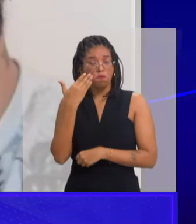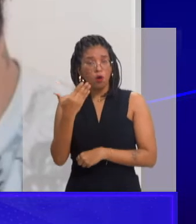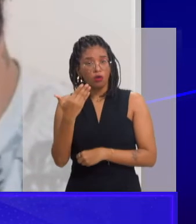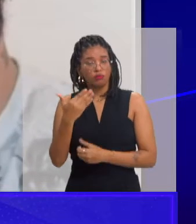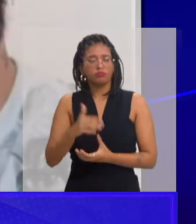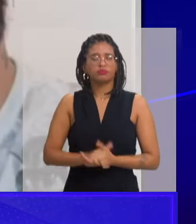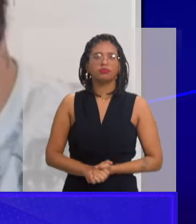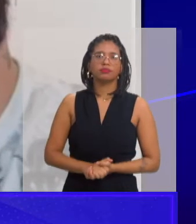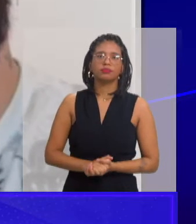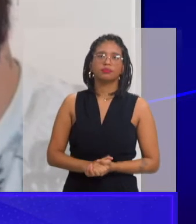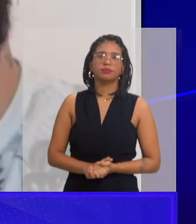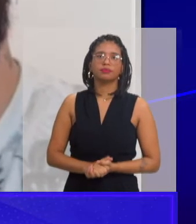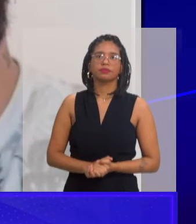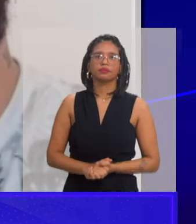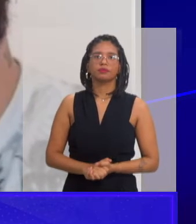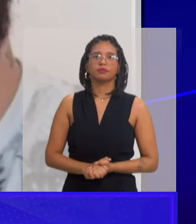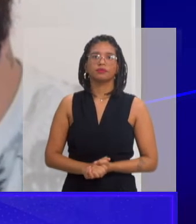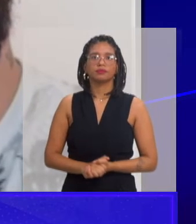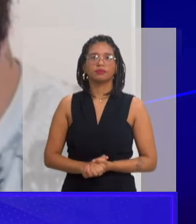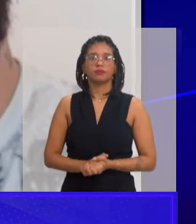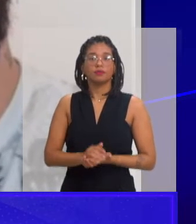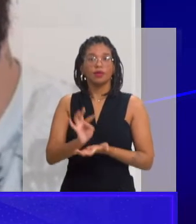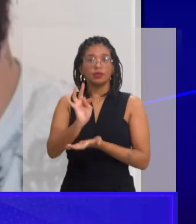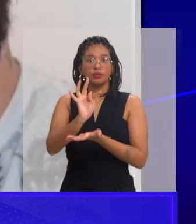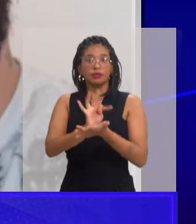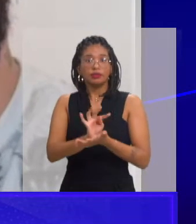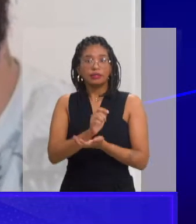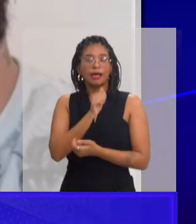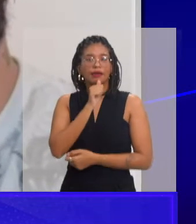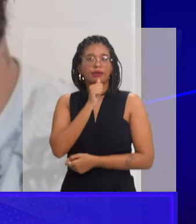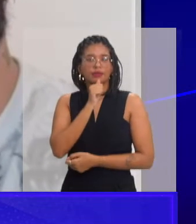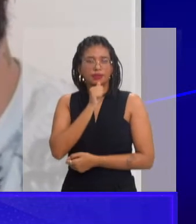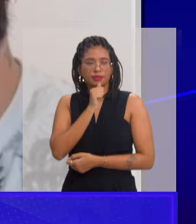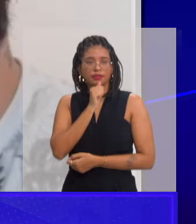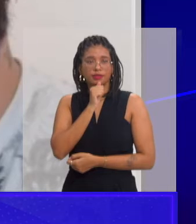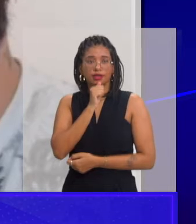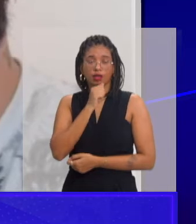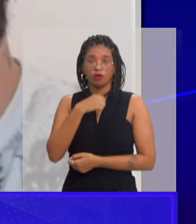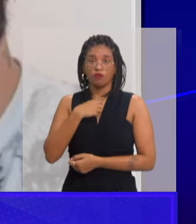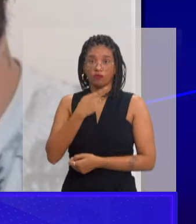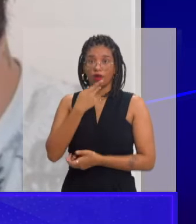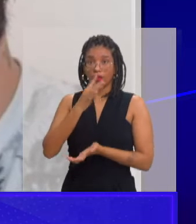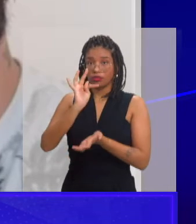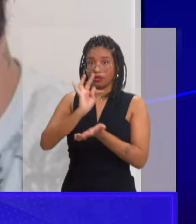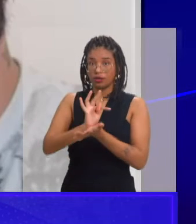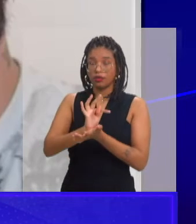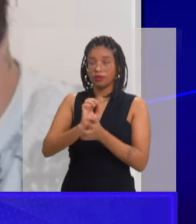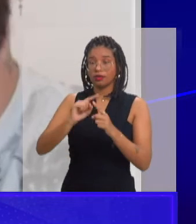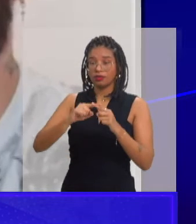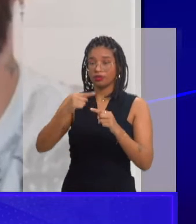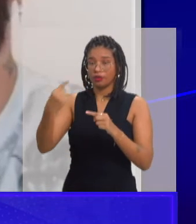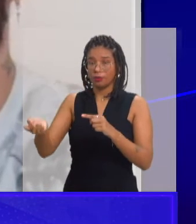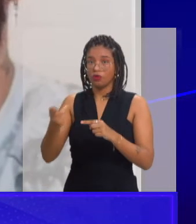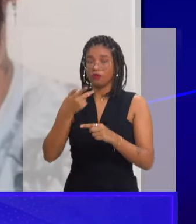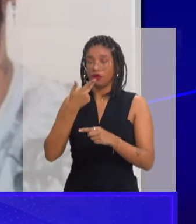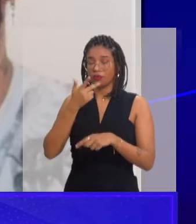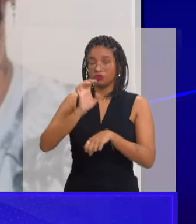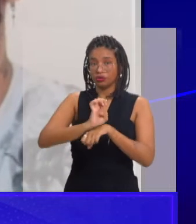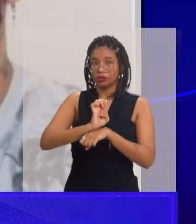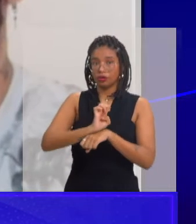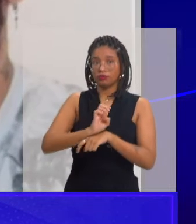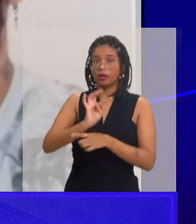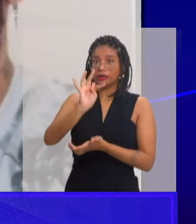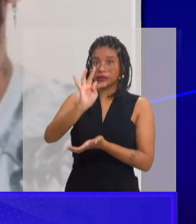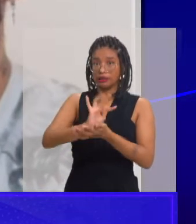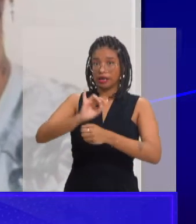forma a sociedade se faz presente ou mostra o seu interesse?